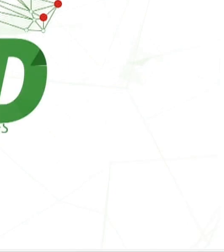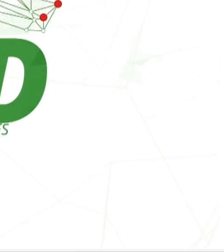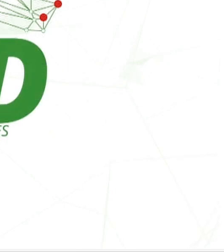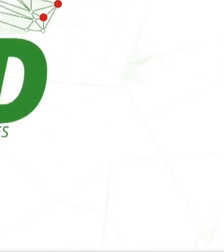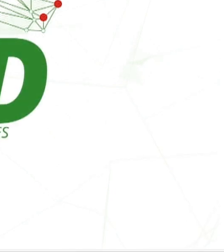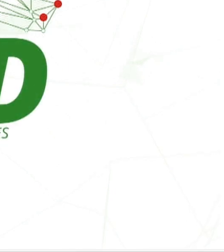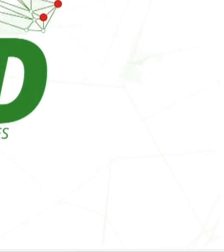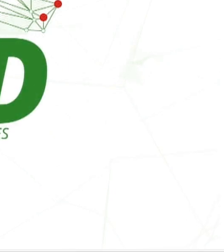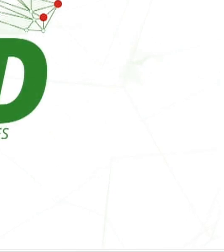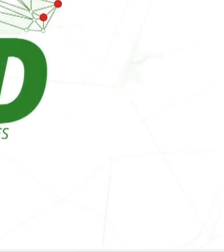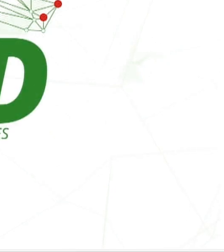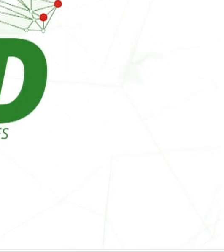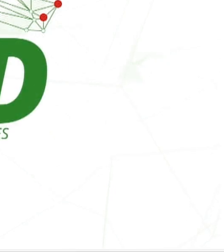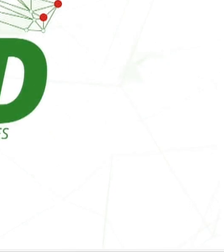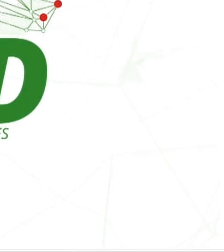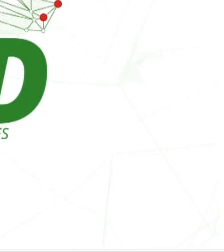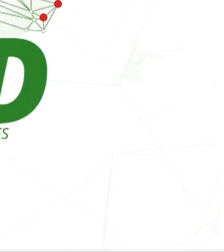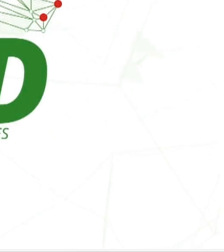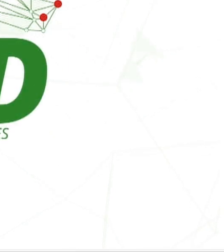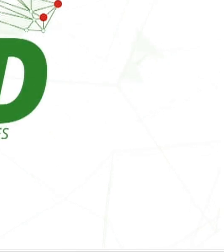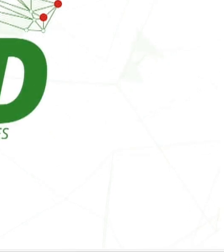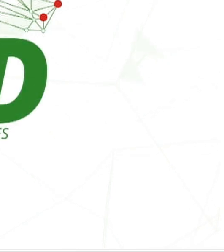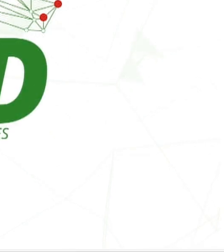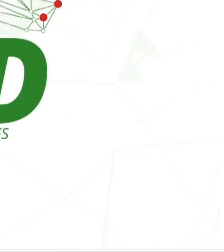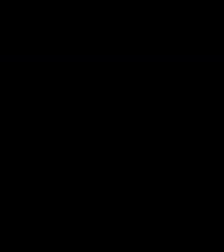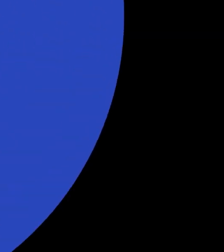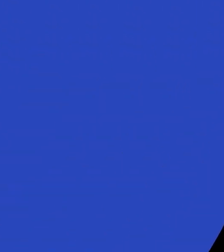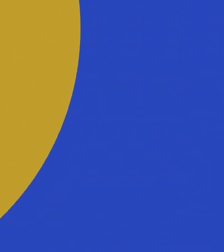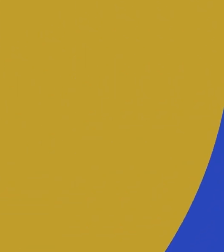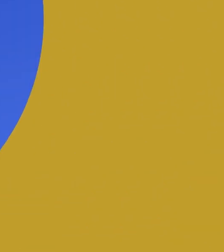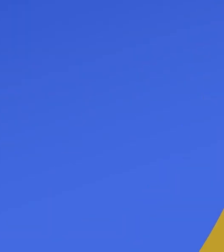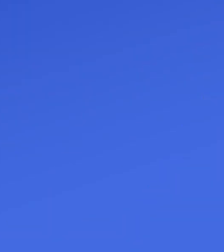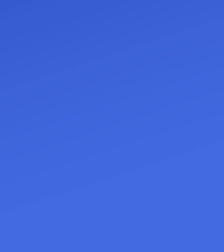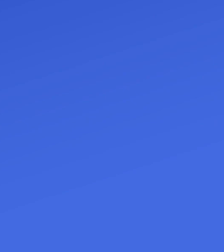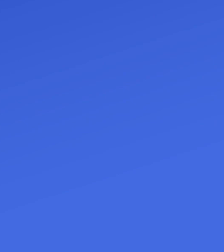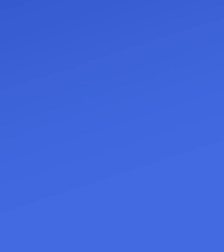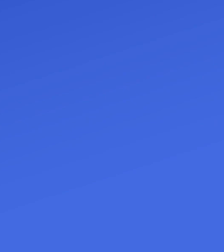Educação à distância, mudando realidades.